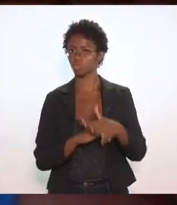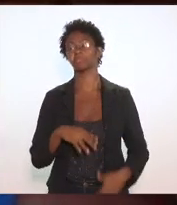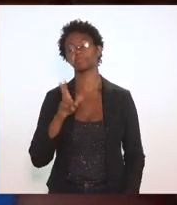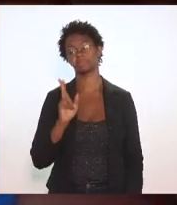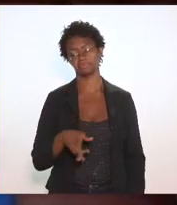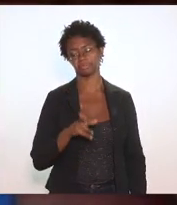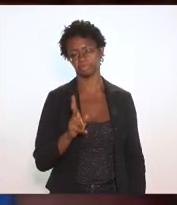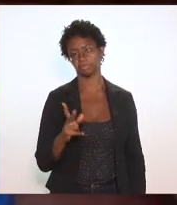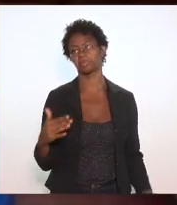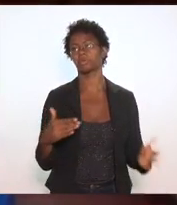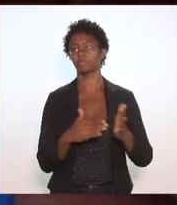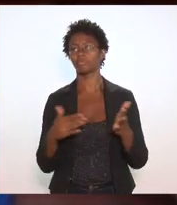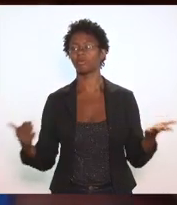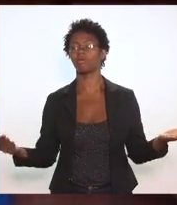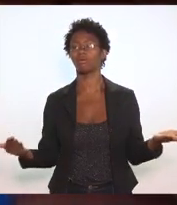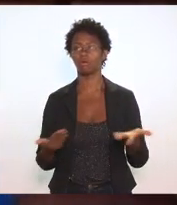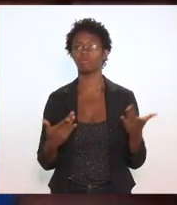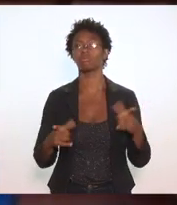racismo